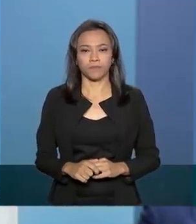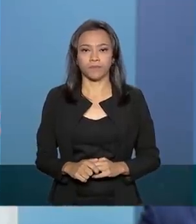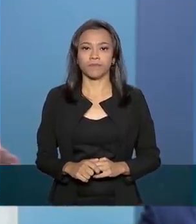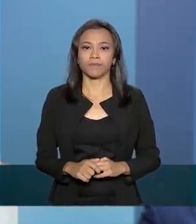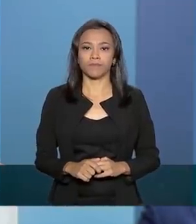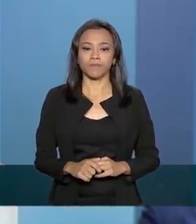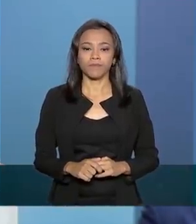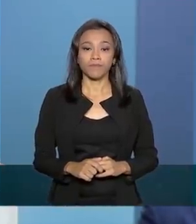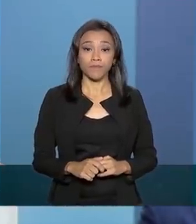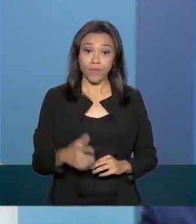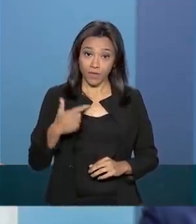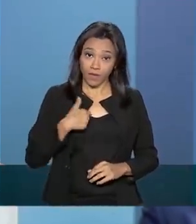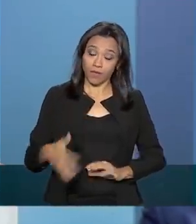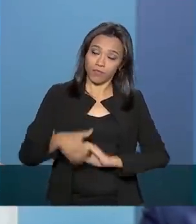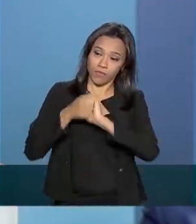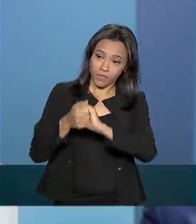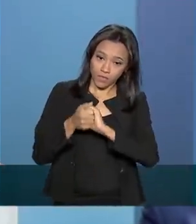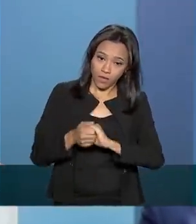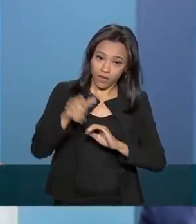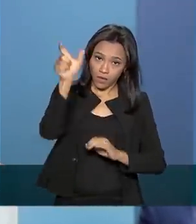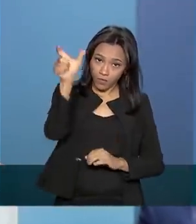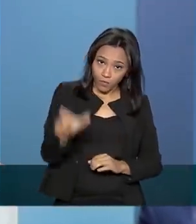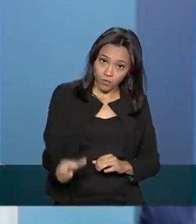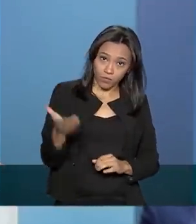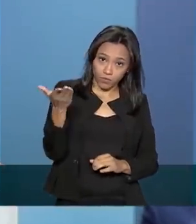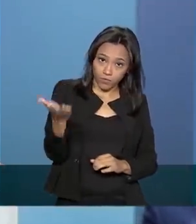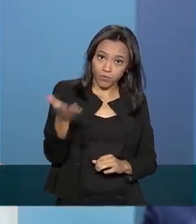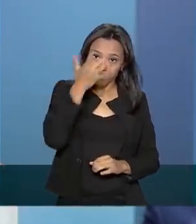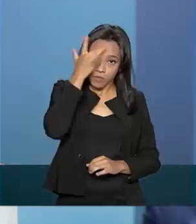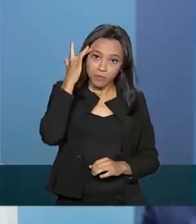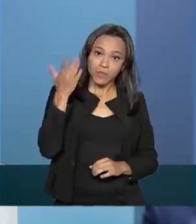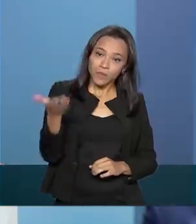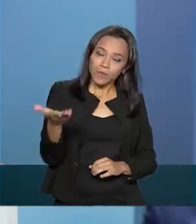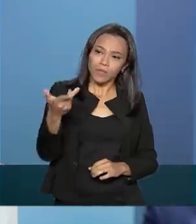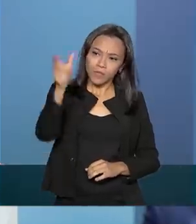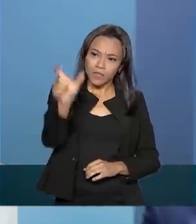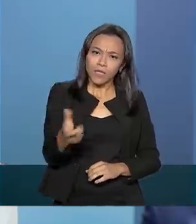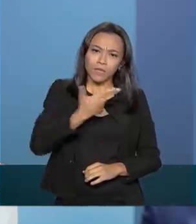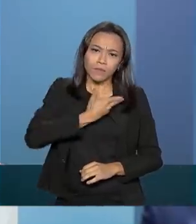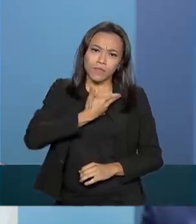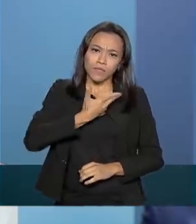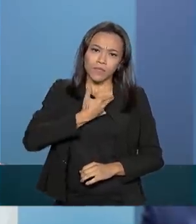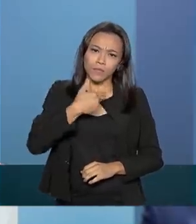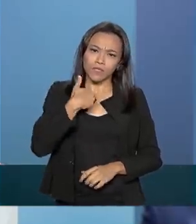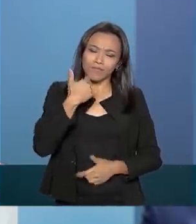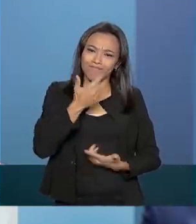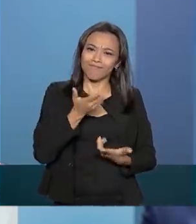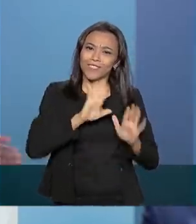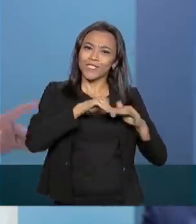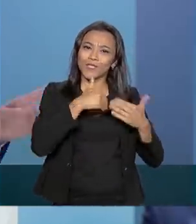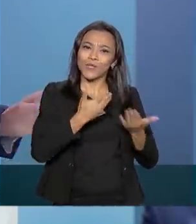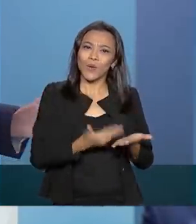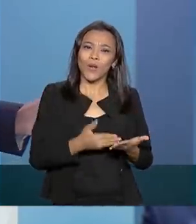Dessa forma, eu saúdo o General Viana Filho, meu colega de Academia Militar das Agulhas Negras.